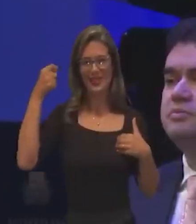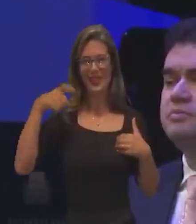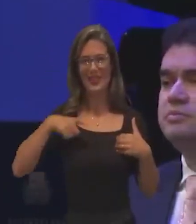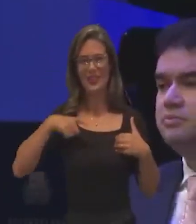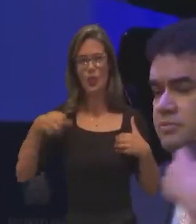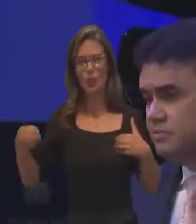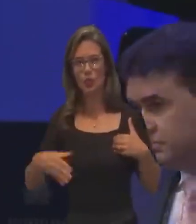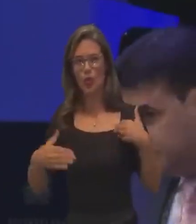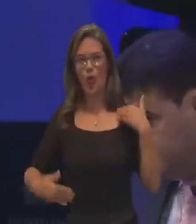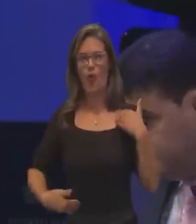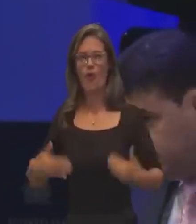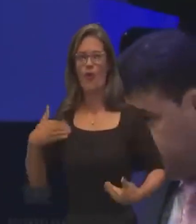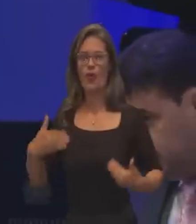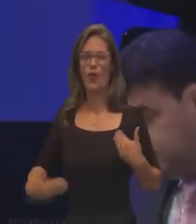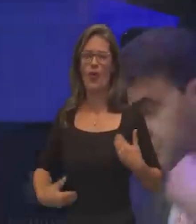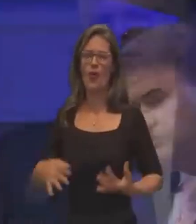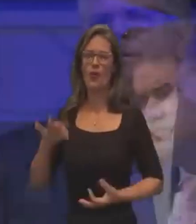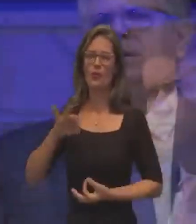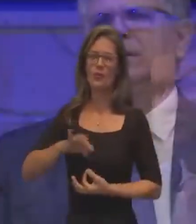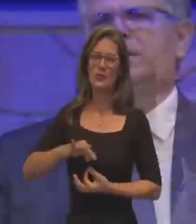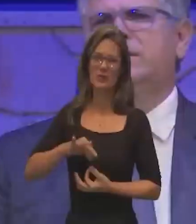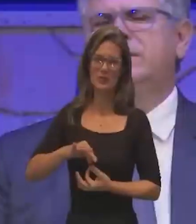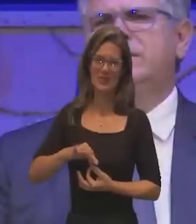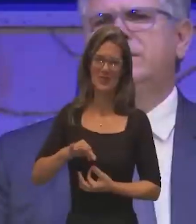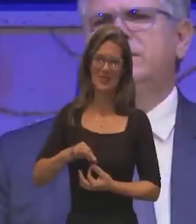Eu quero, Senhor, estar contigo.